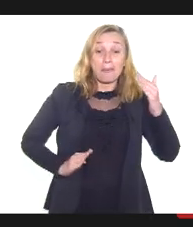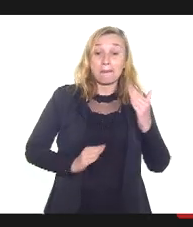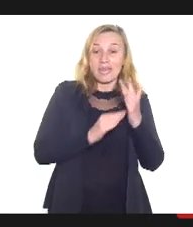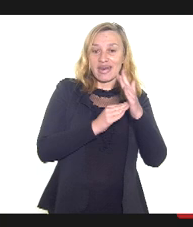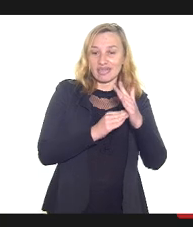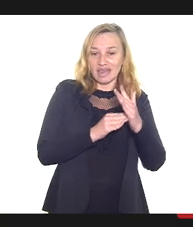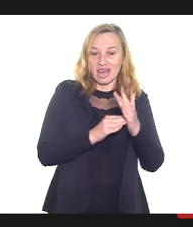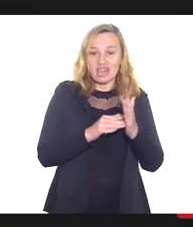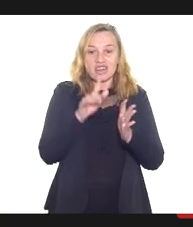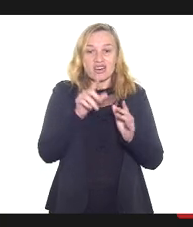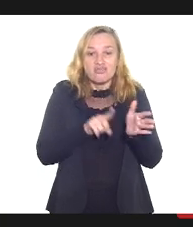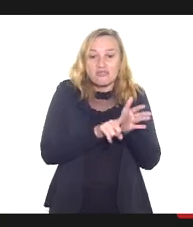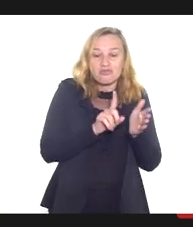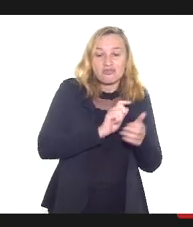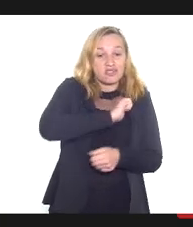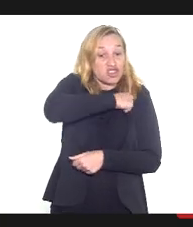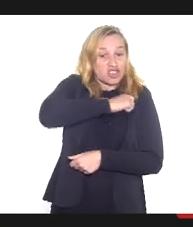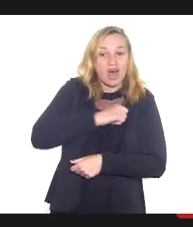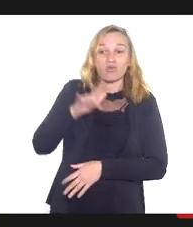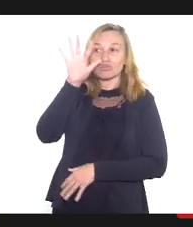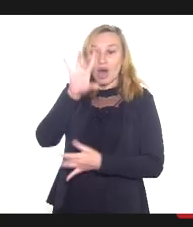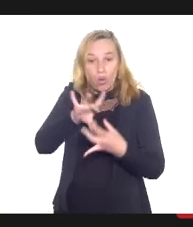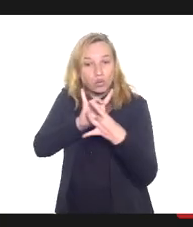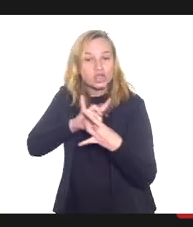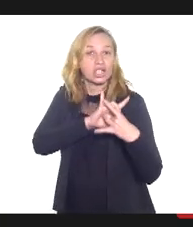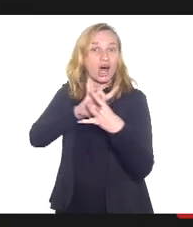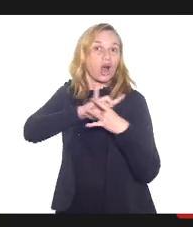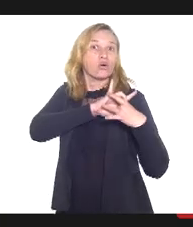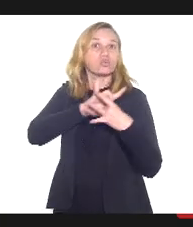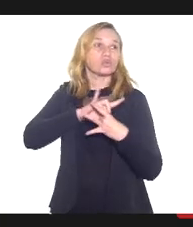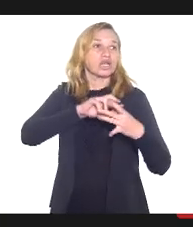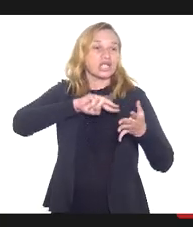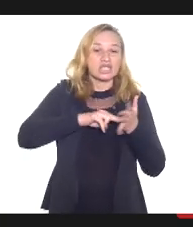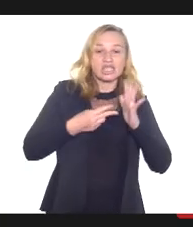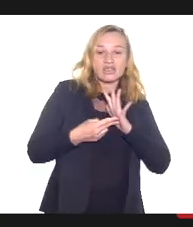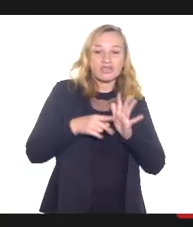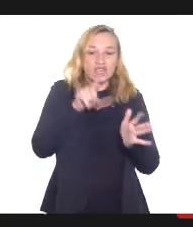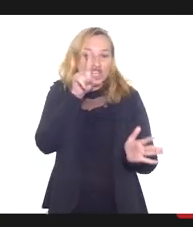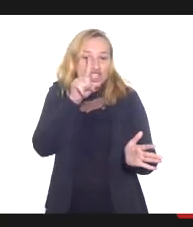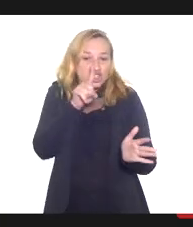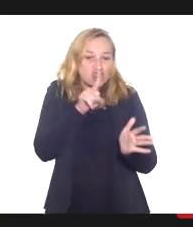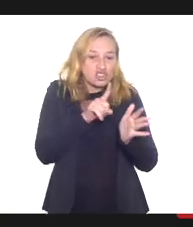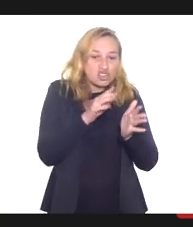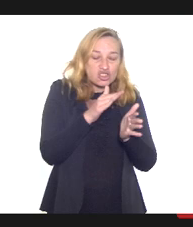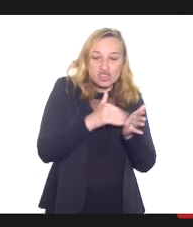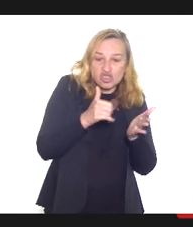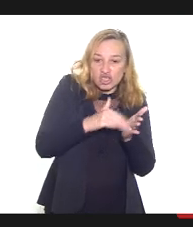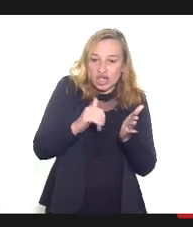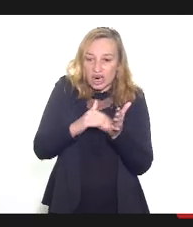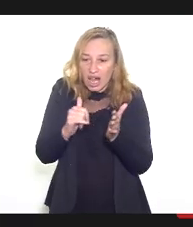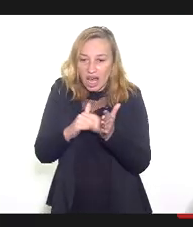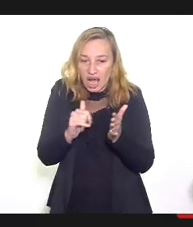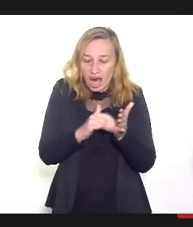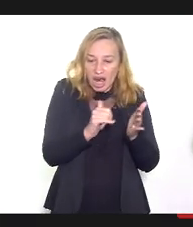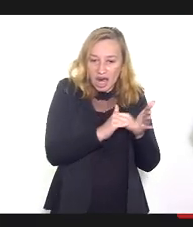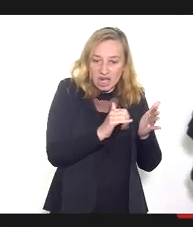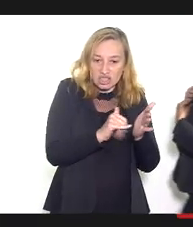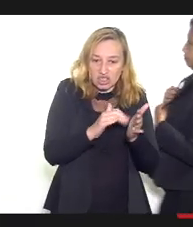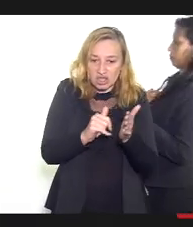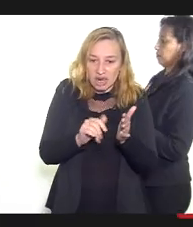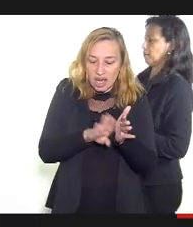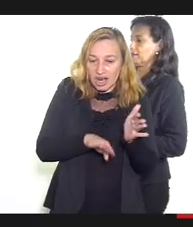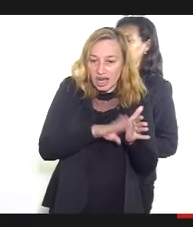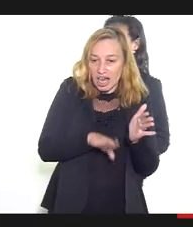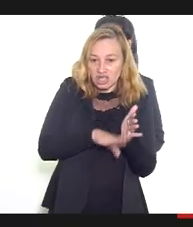União, né, o ajuste fiscal, que significa cortar gastos independentes da qualidade dos serviços que possam